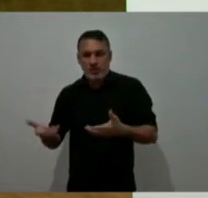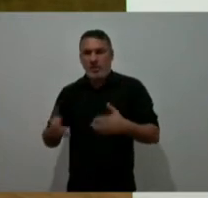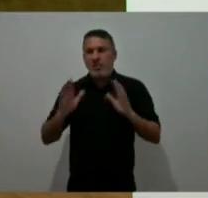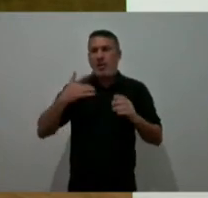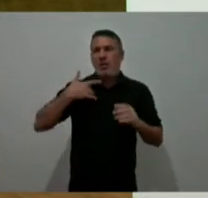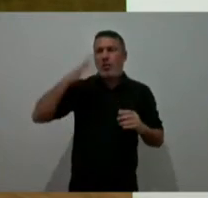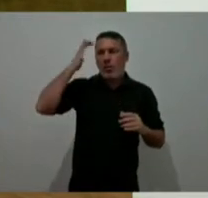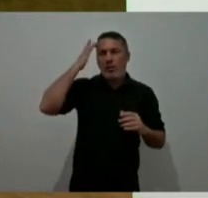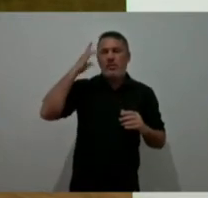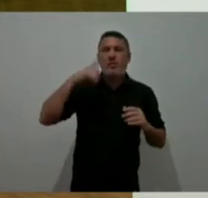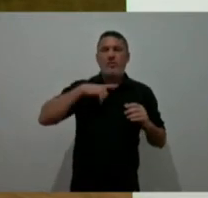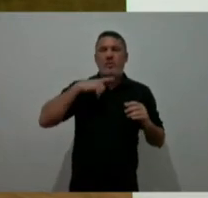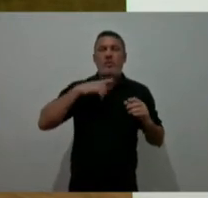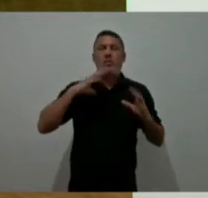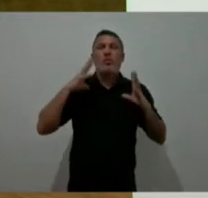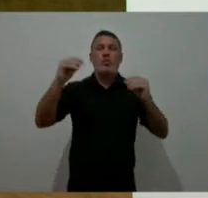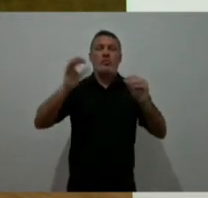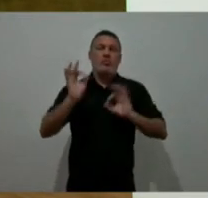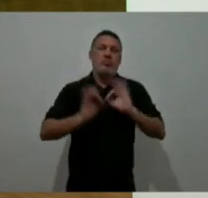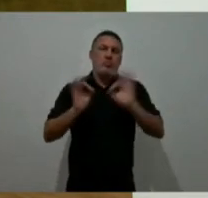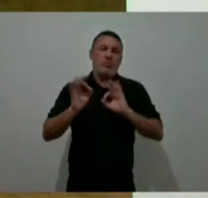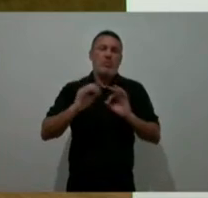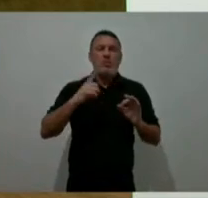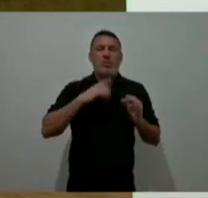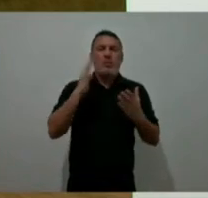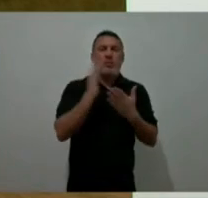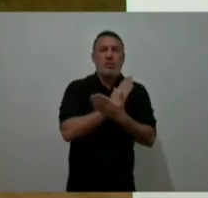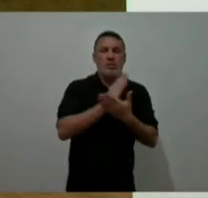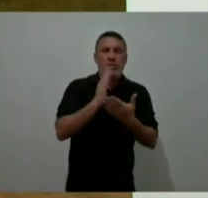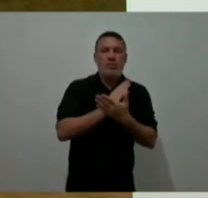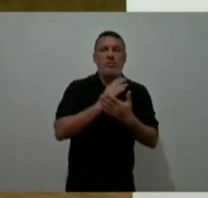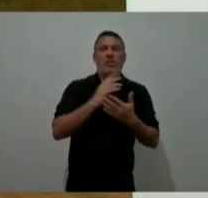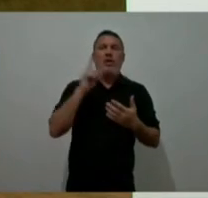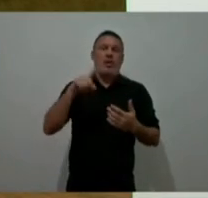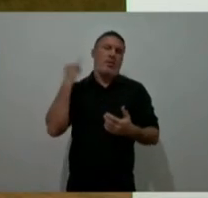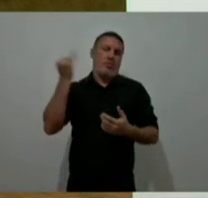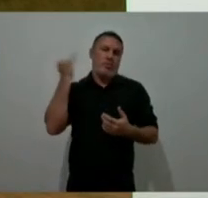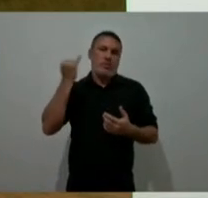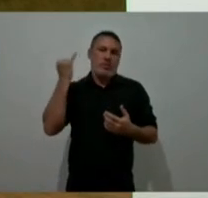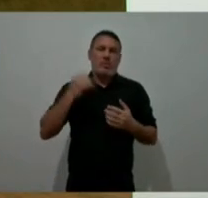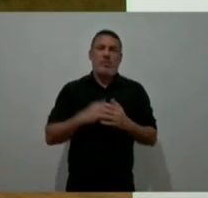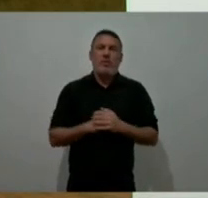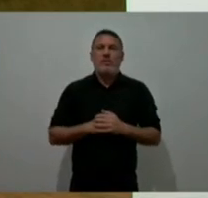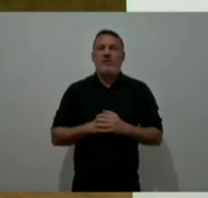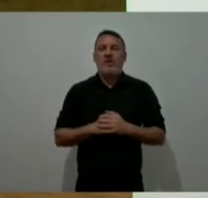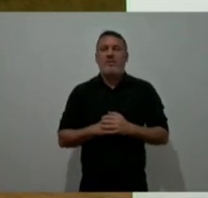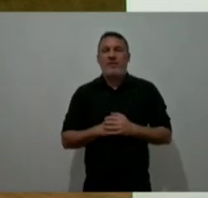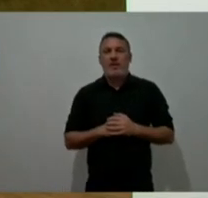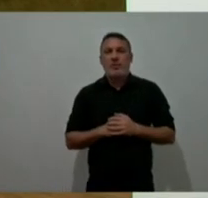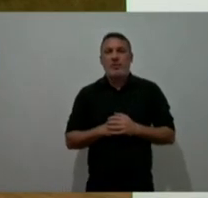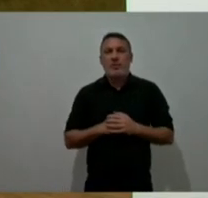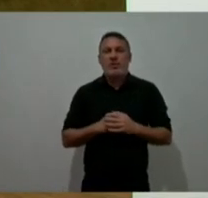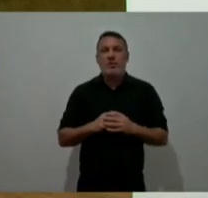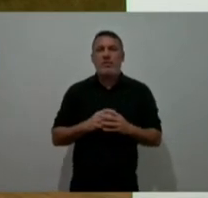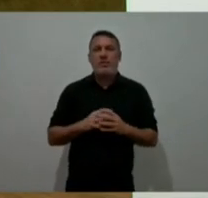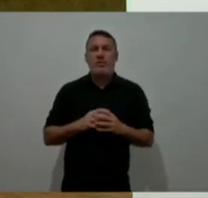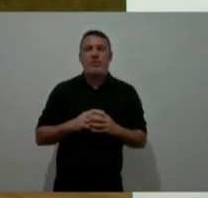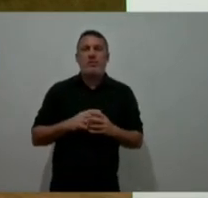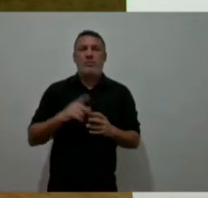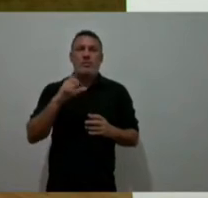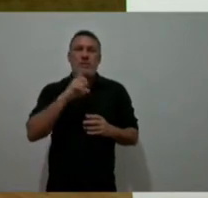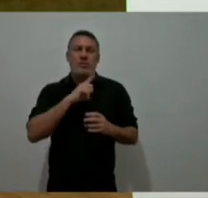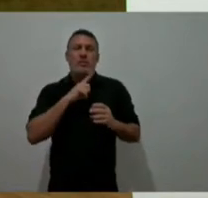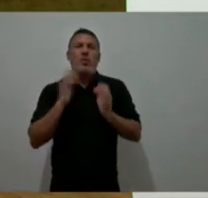os órgãos têm algumas ações que são importantes, né? Na área ambiental, na área social e na área de governança. Na